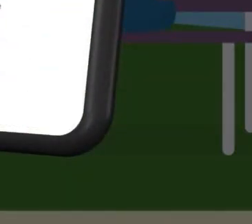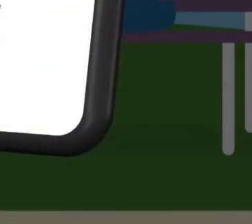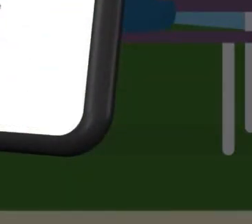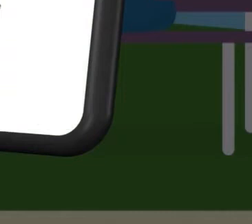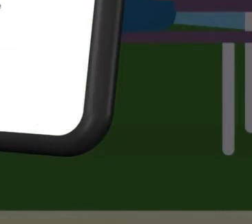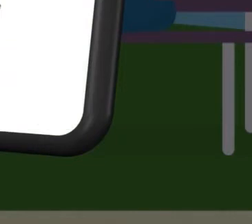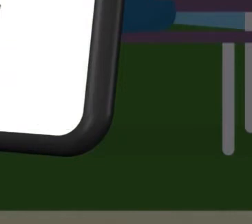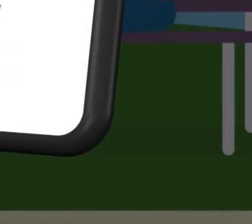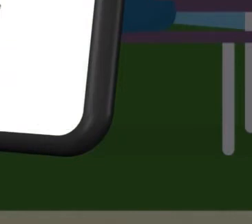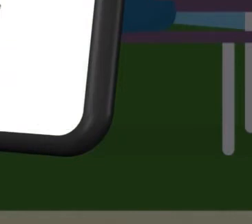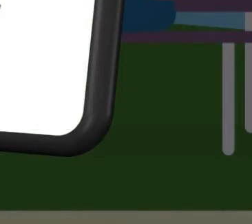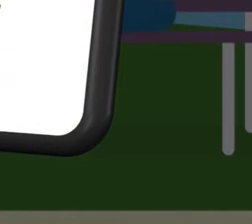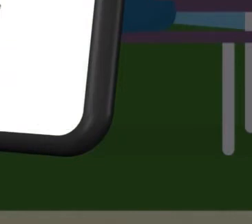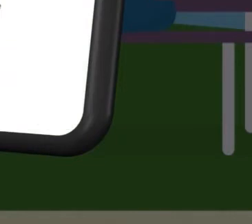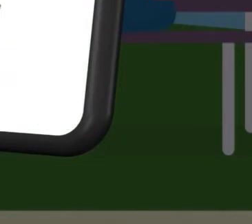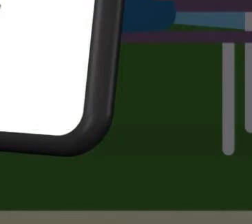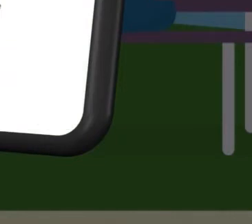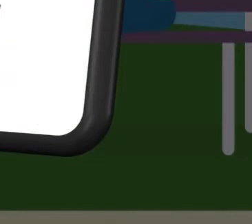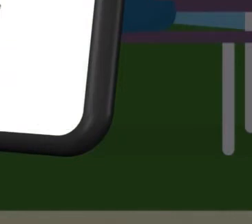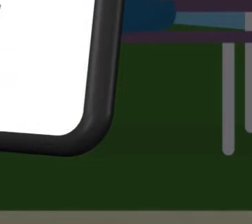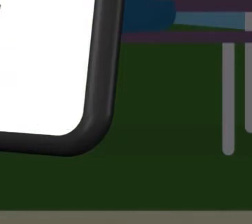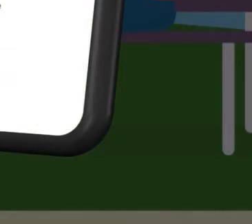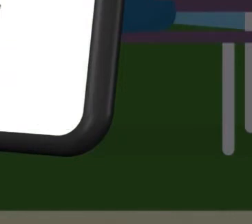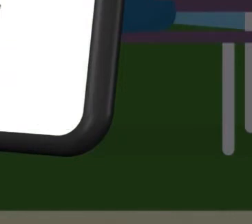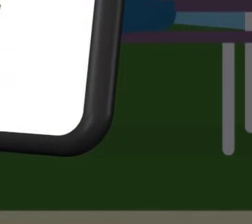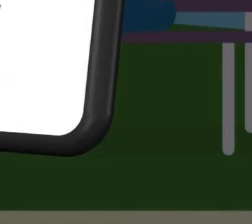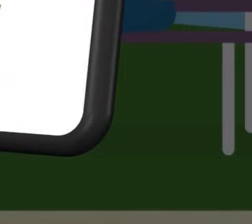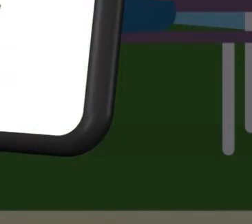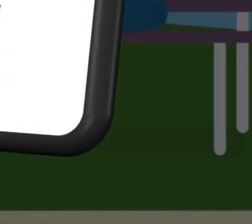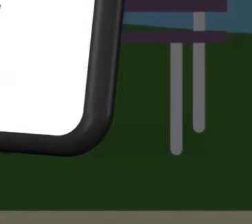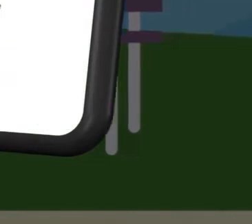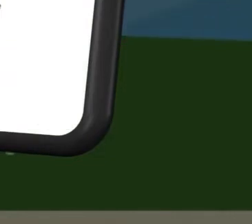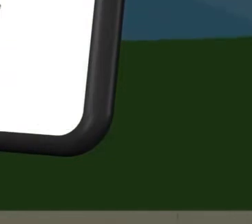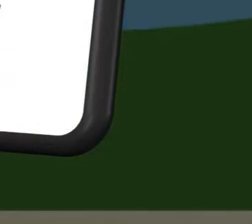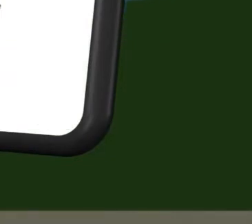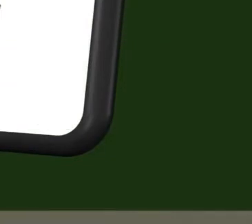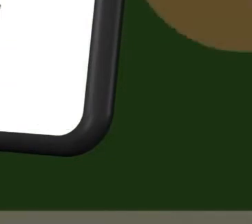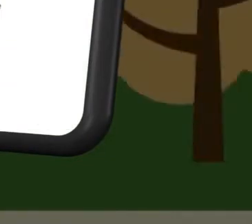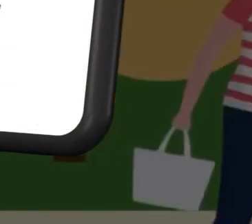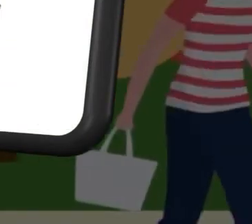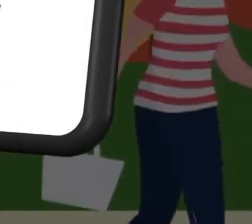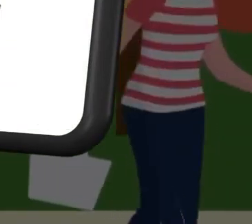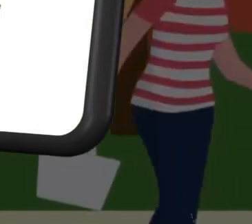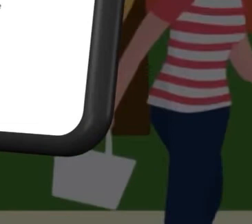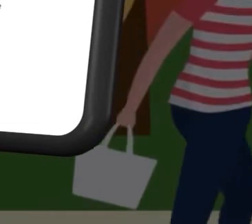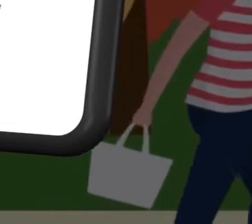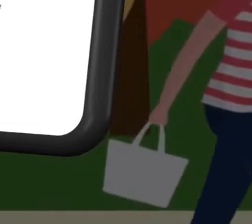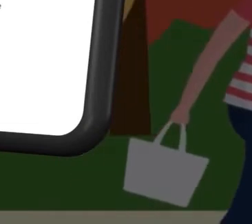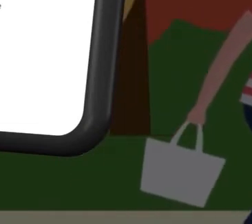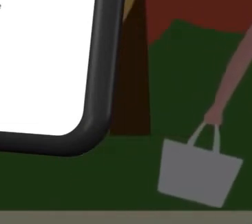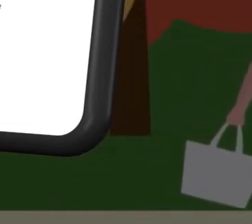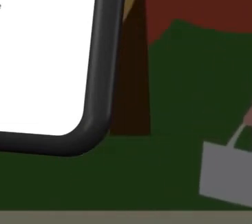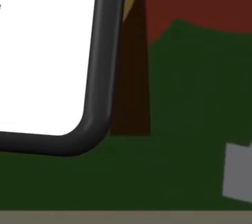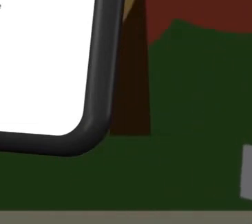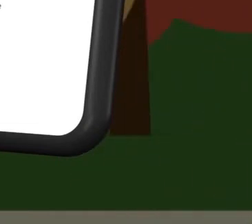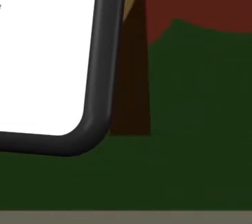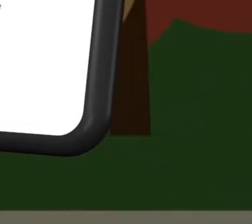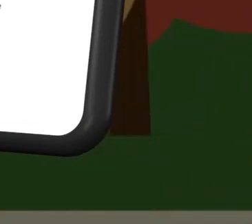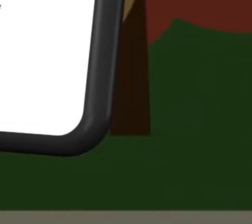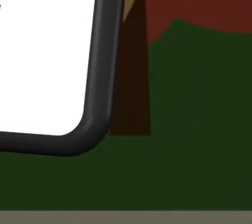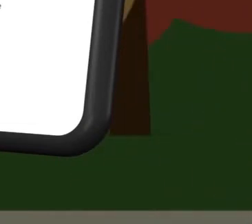para melhorias e soluções de problemas. Os municípios, por sua vez, ganham uma nova ferramenta para